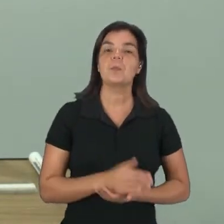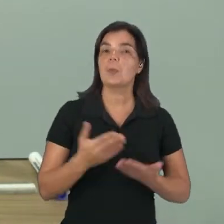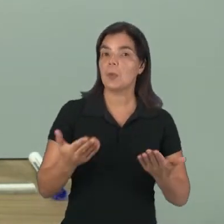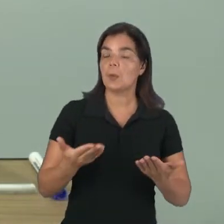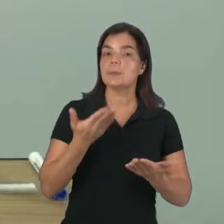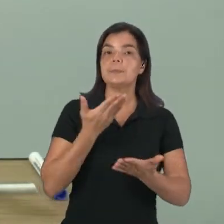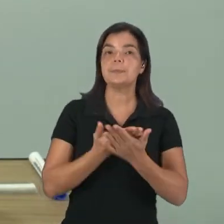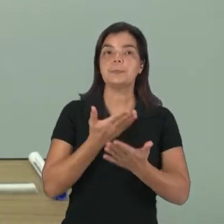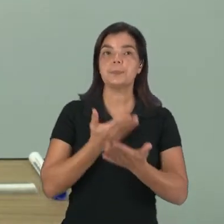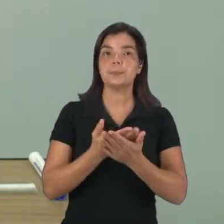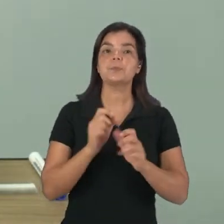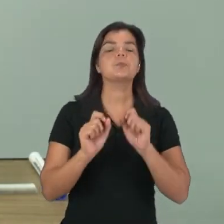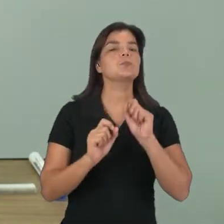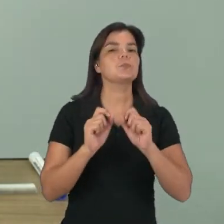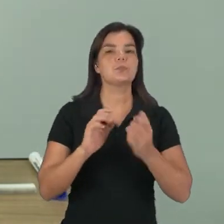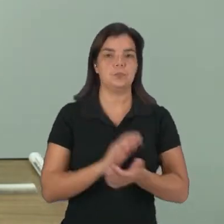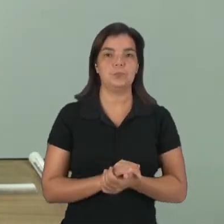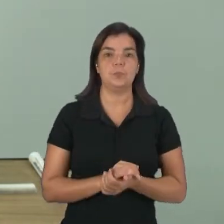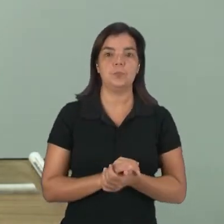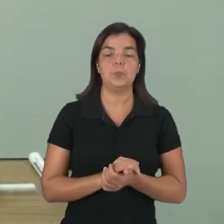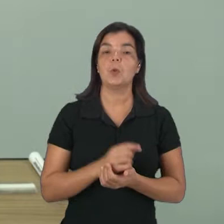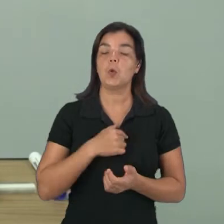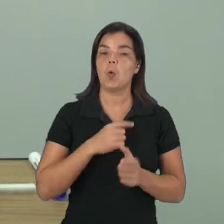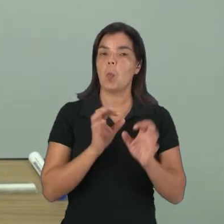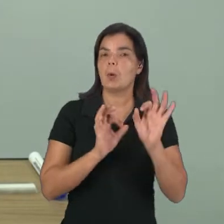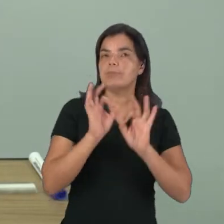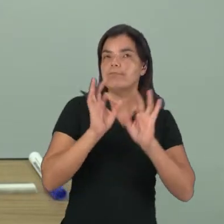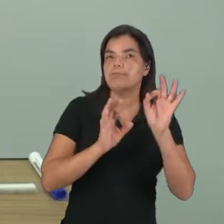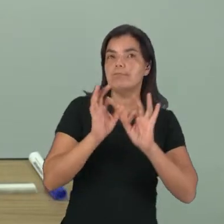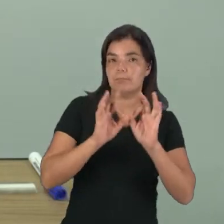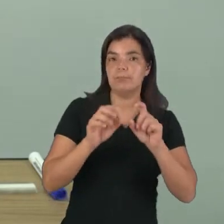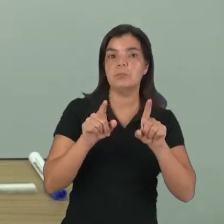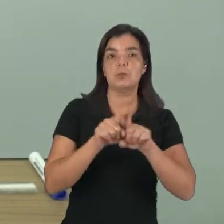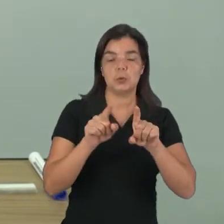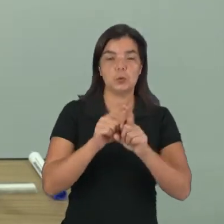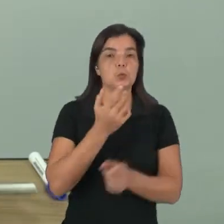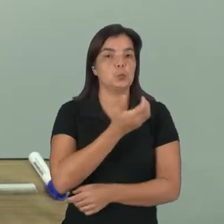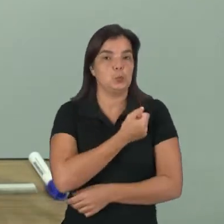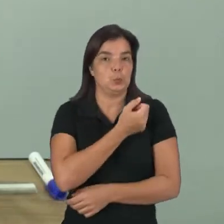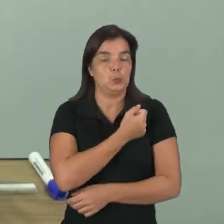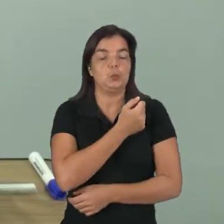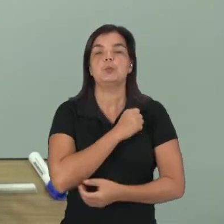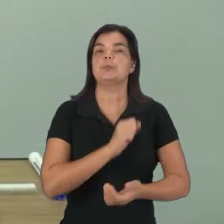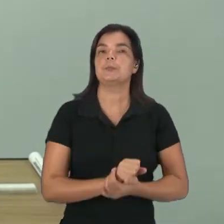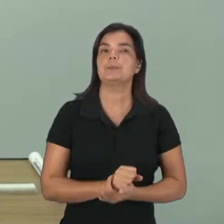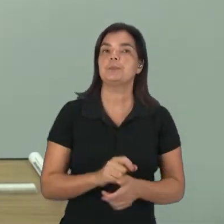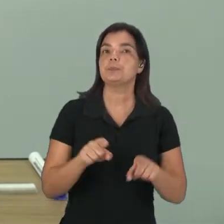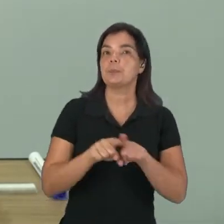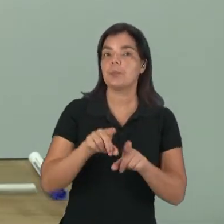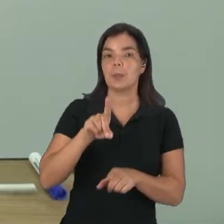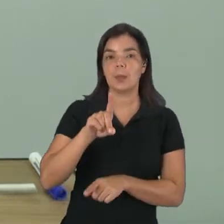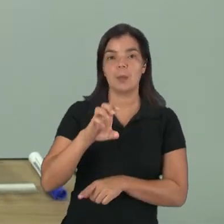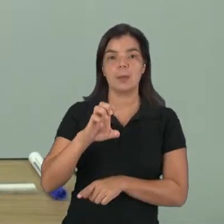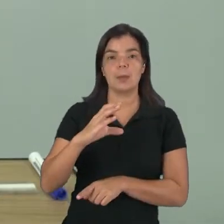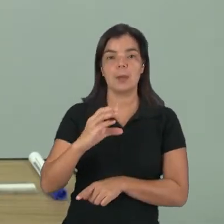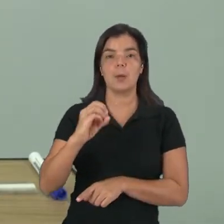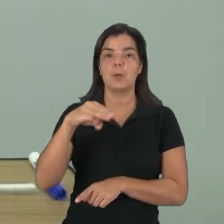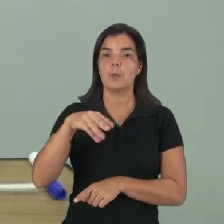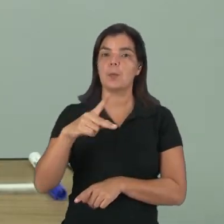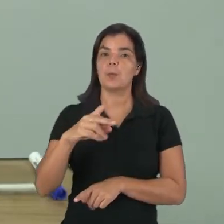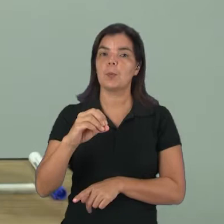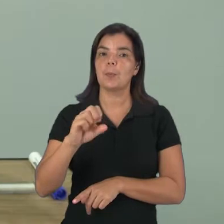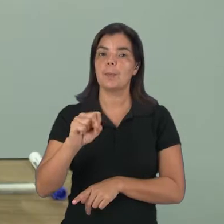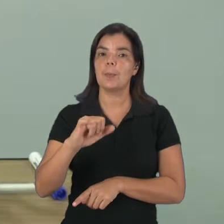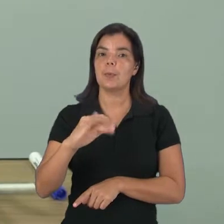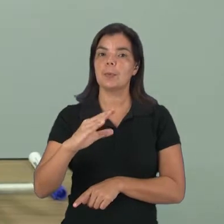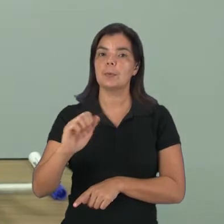hoje nós vamos estudar um pouquinho sobre composição e decomposição de números. É isso mesmo, mas o que será